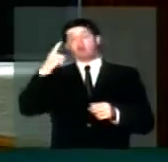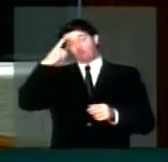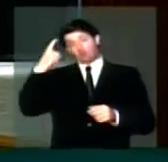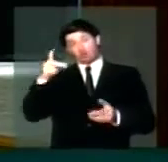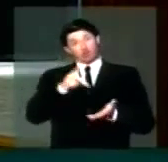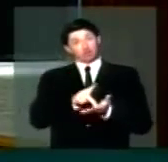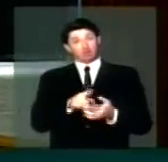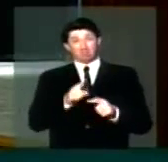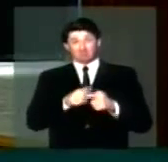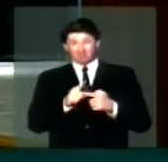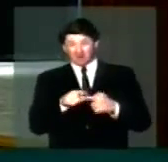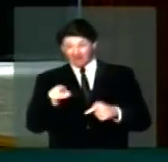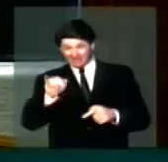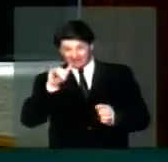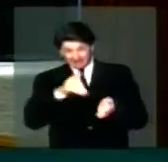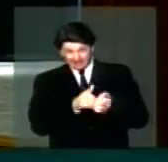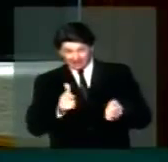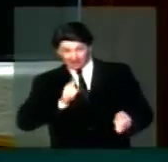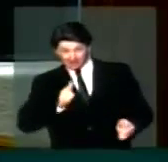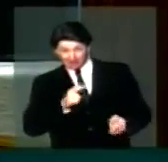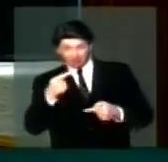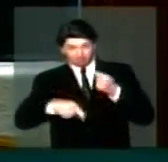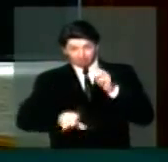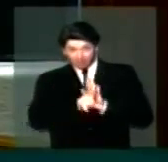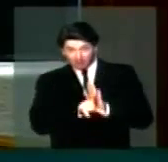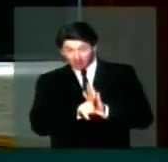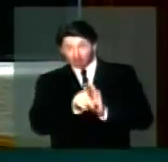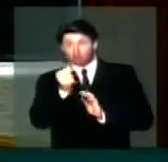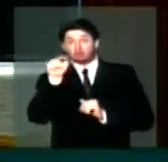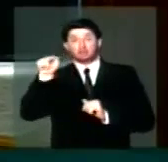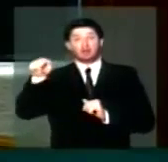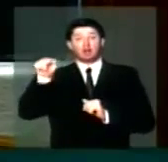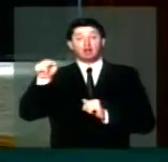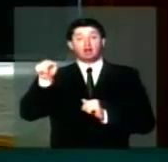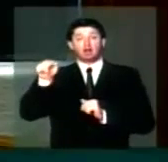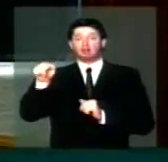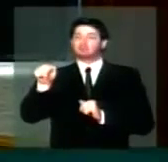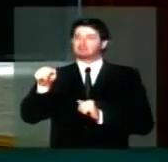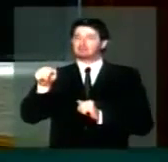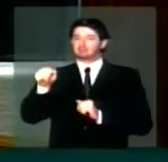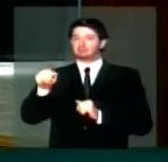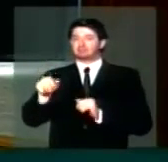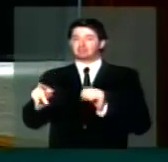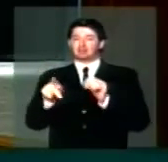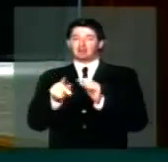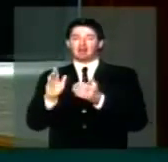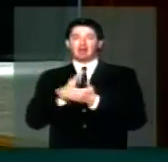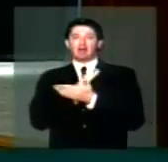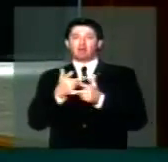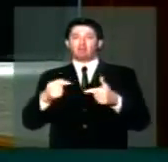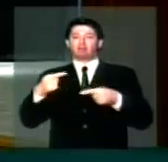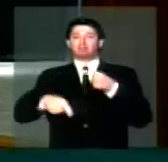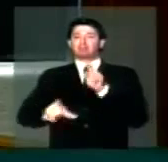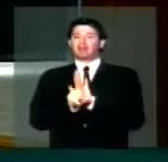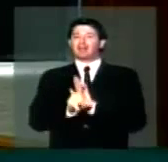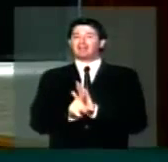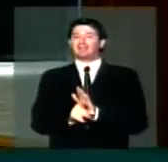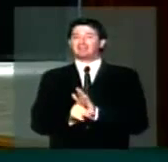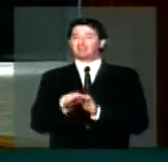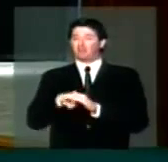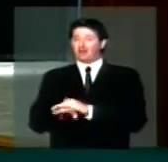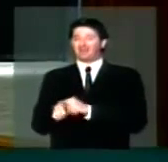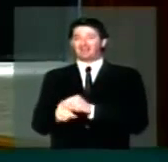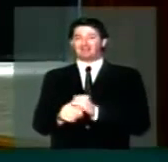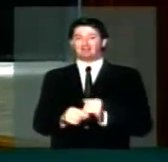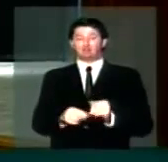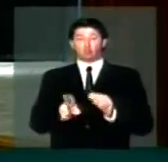boa parte dessas contas são secretas e ilegais, o dinheiro que está lá certamente é proveniente de alguma atividade ilegal. Cada